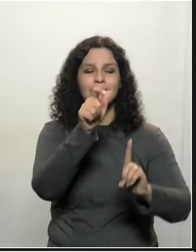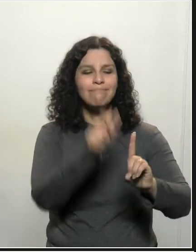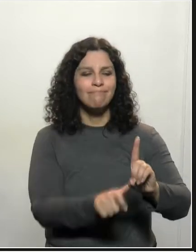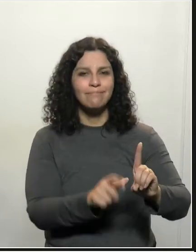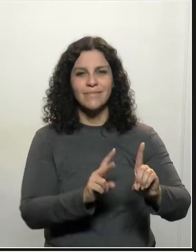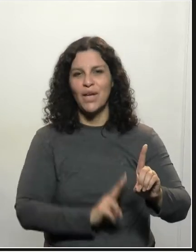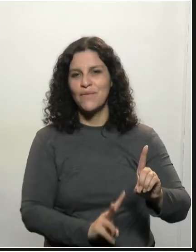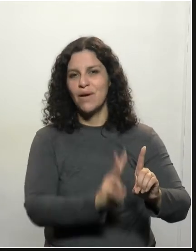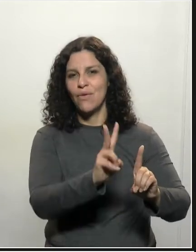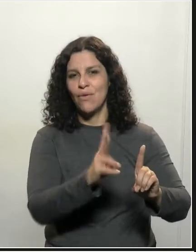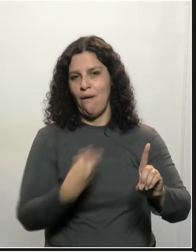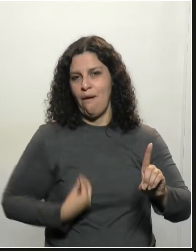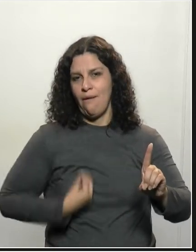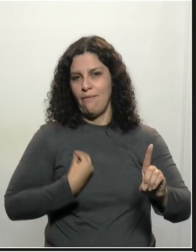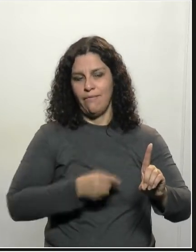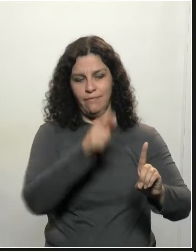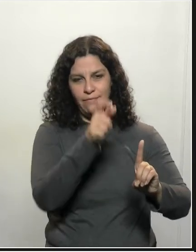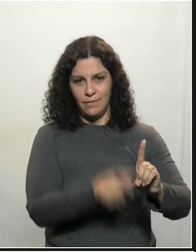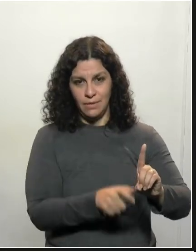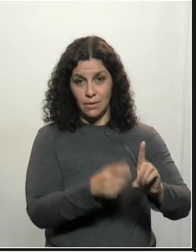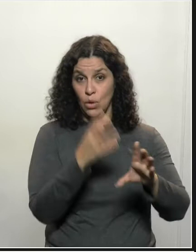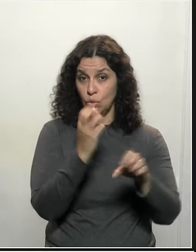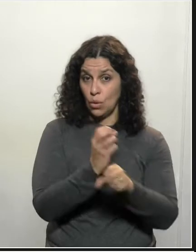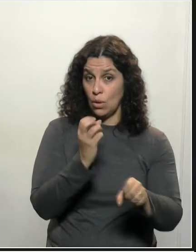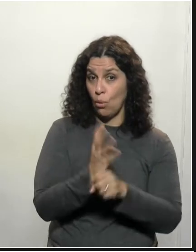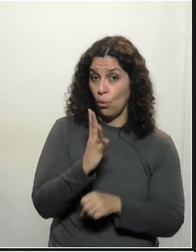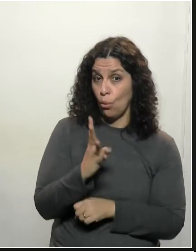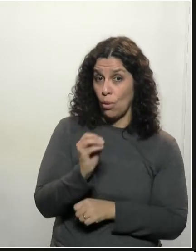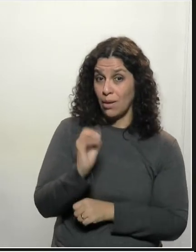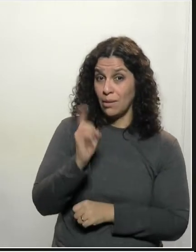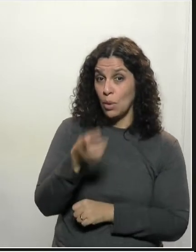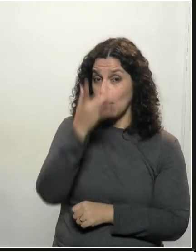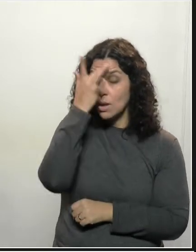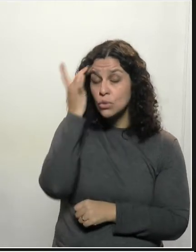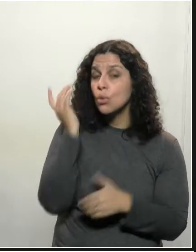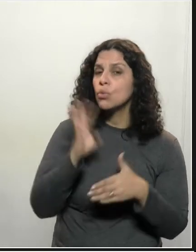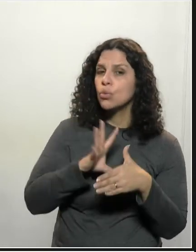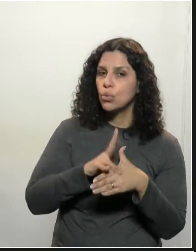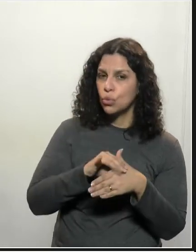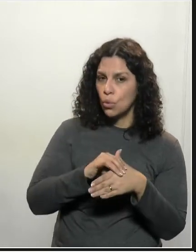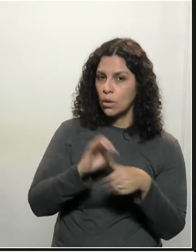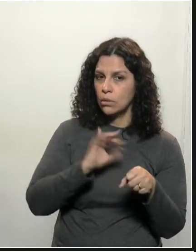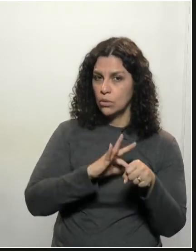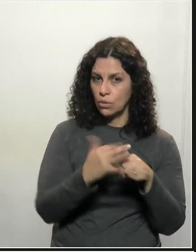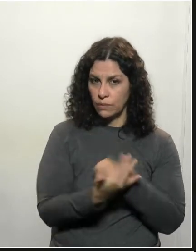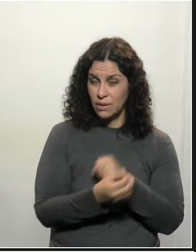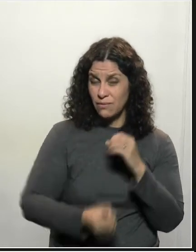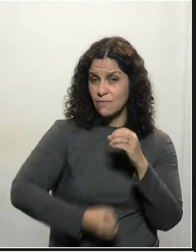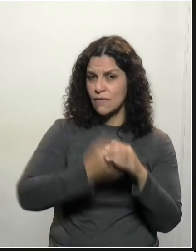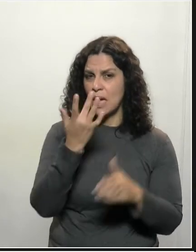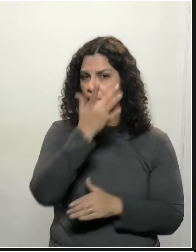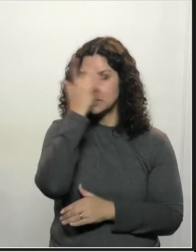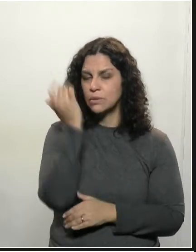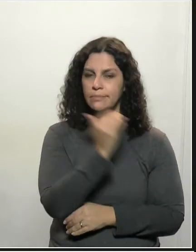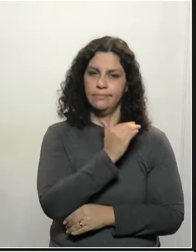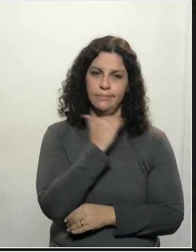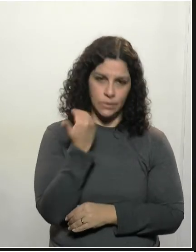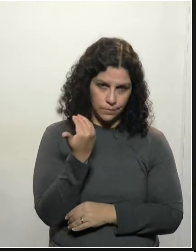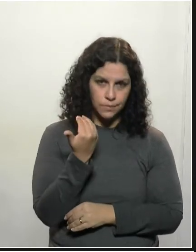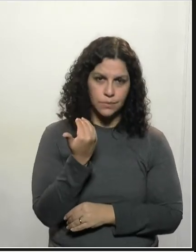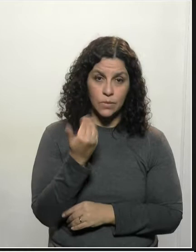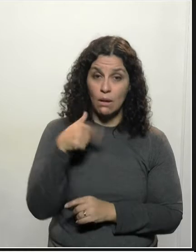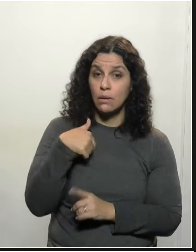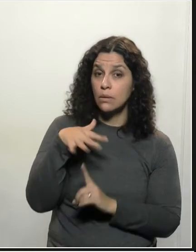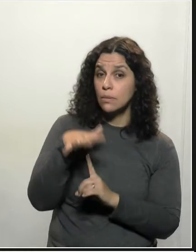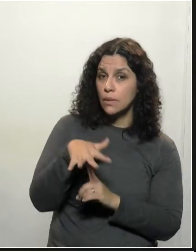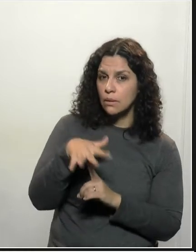pessoas. Nós temos mais de 40 mil casos, tá, da Covid-19, milhares de pessoas mortas aqui